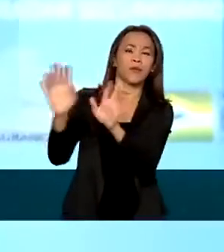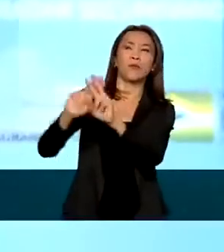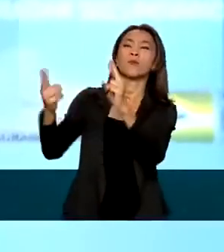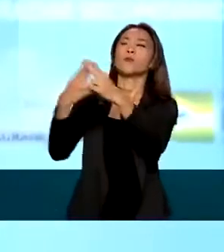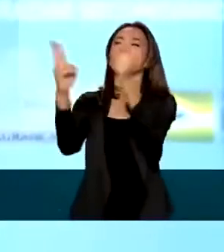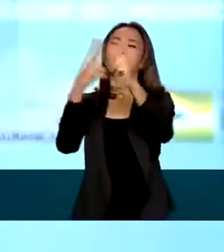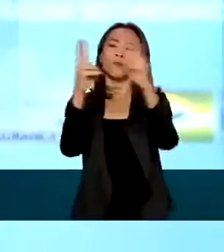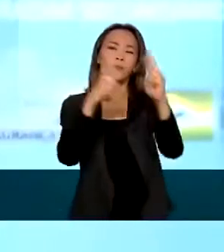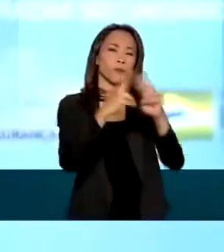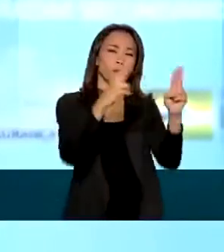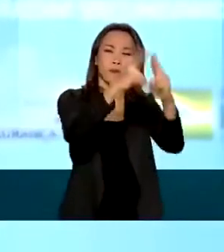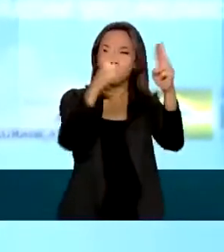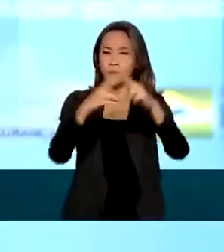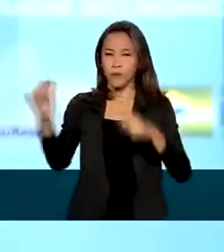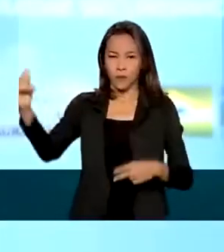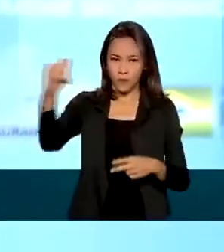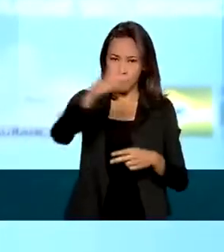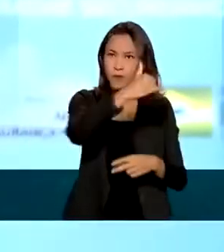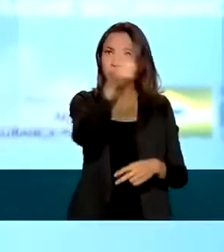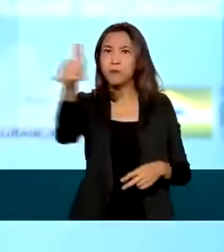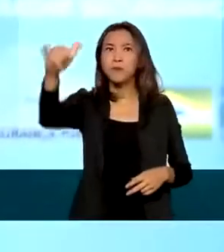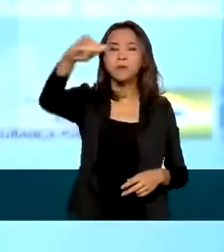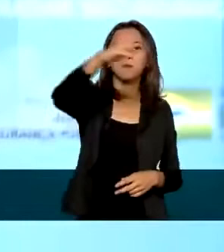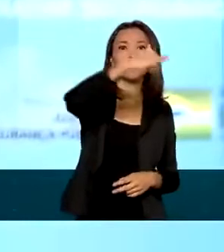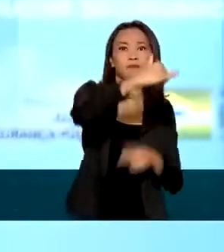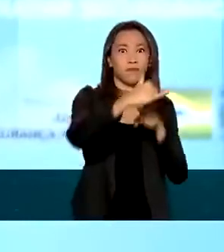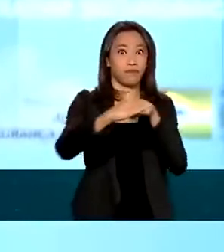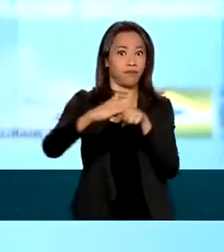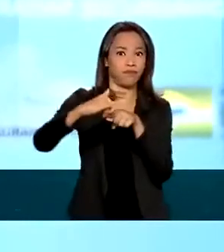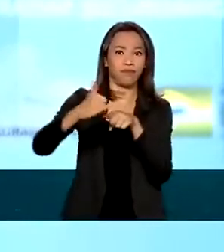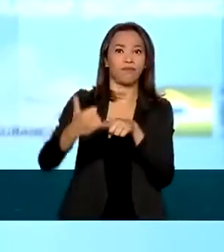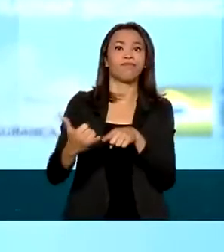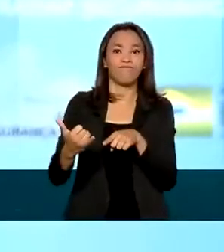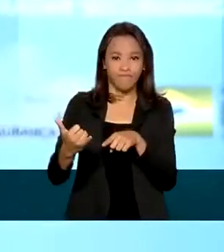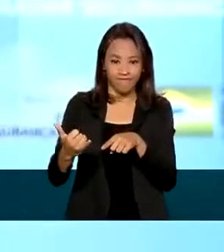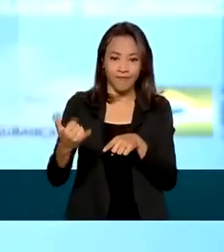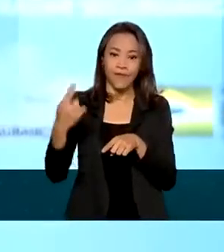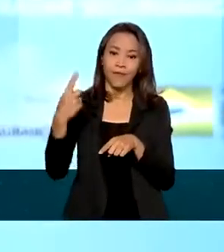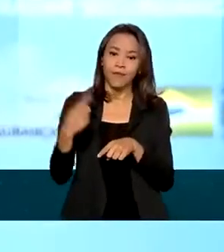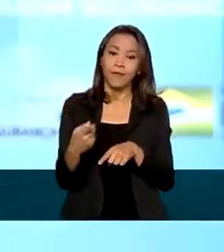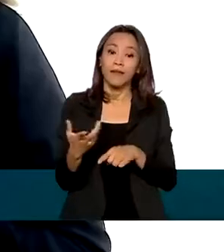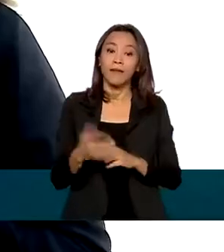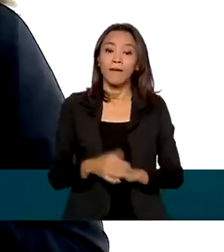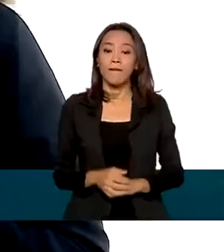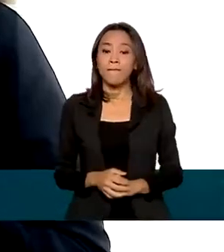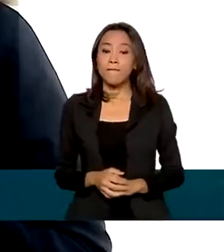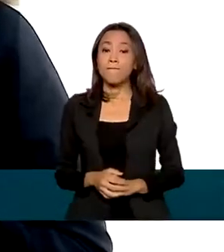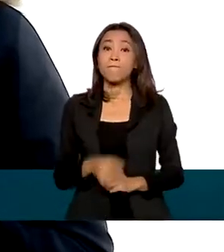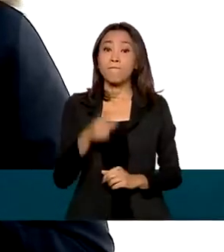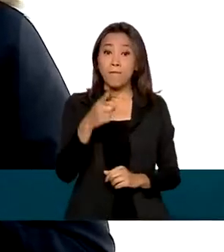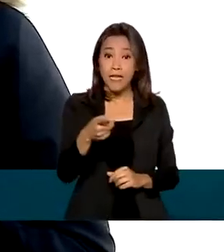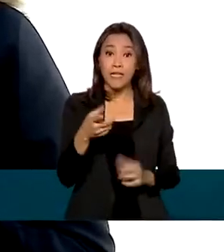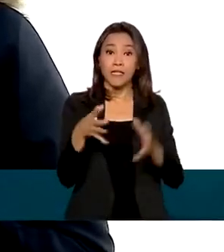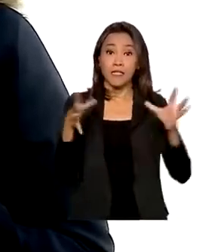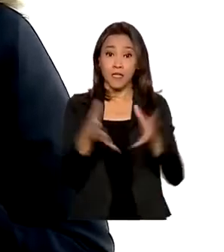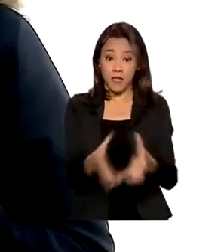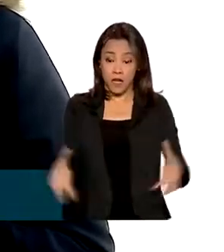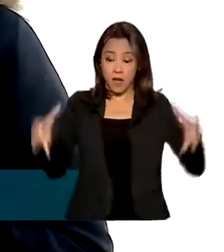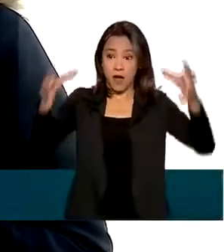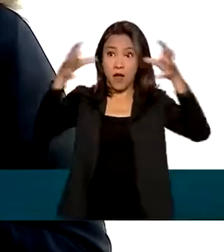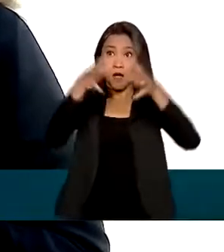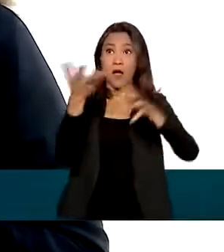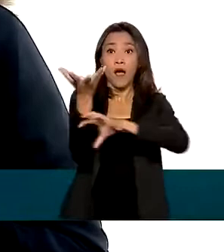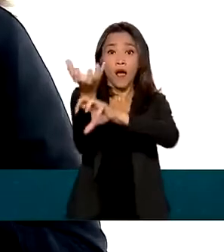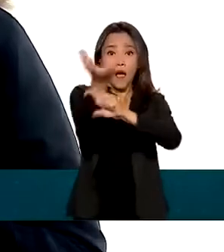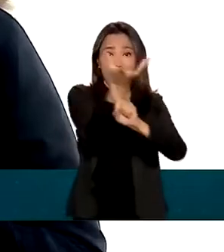né seja vou a baixa altitude ou porque não tão não estão com transponder ligados o radar de Ponta Porã